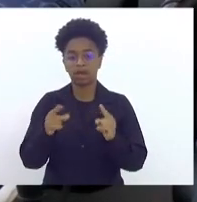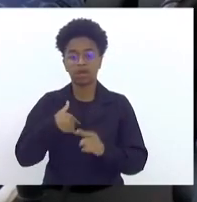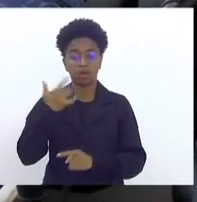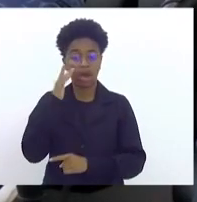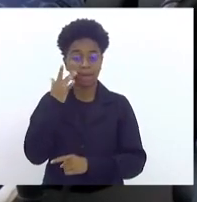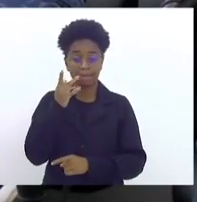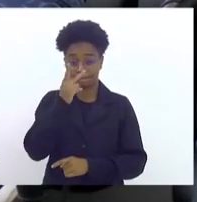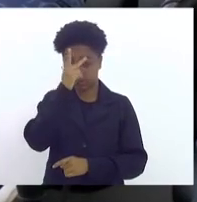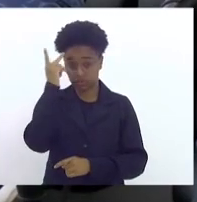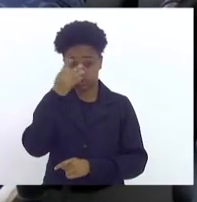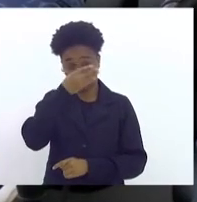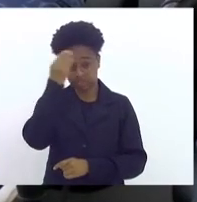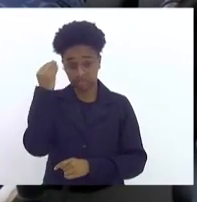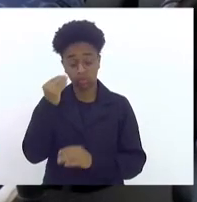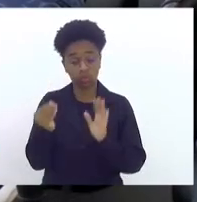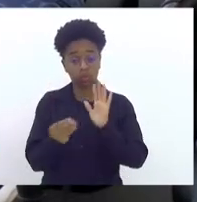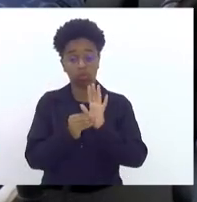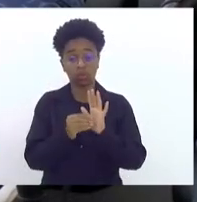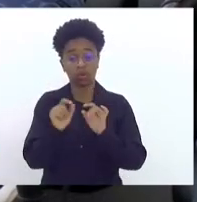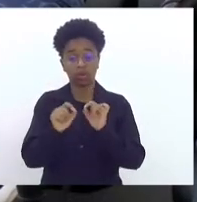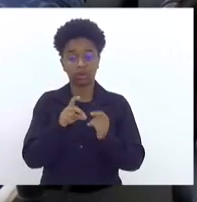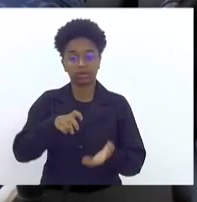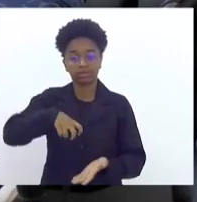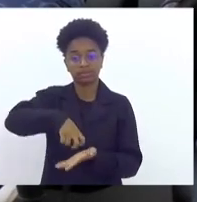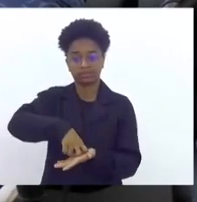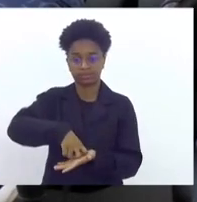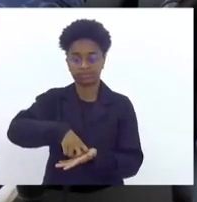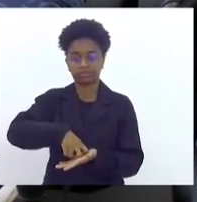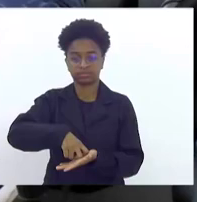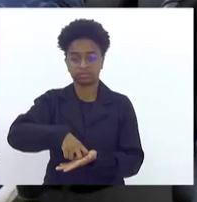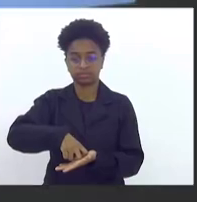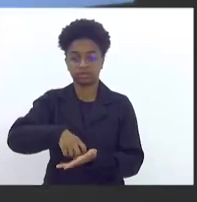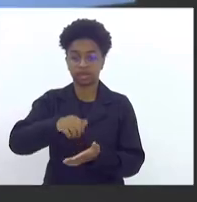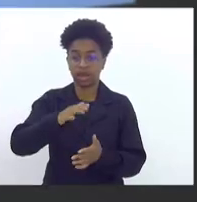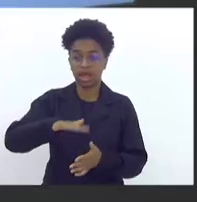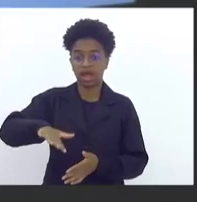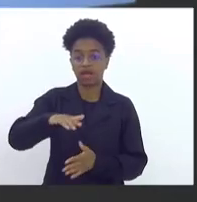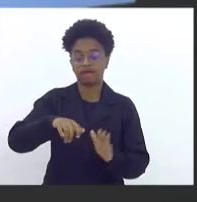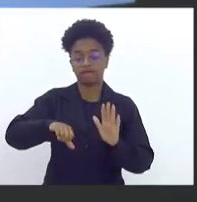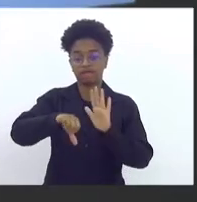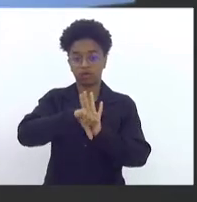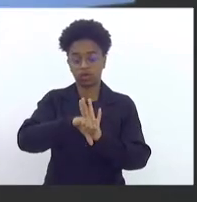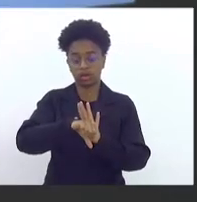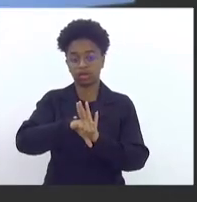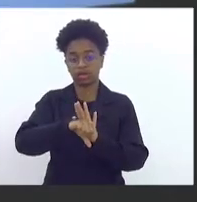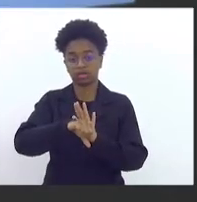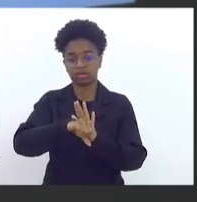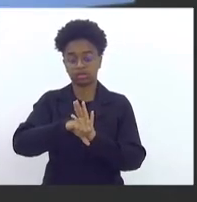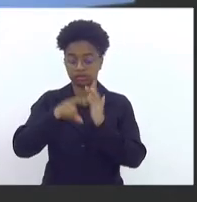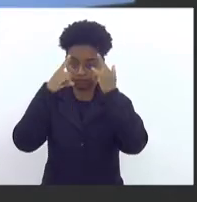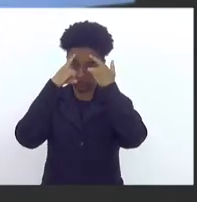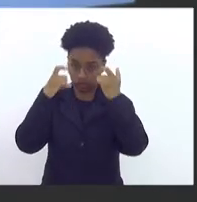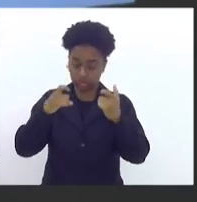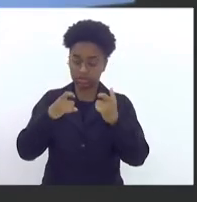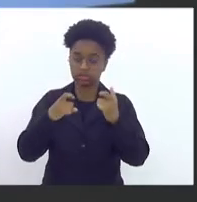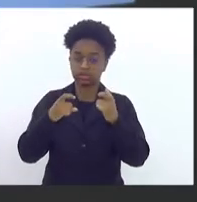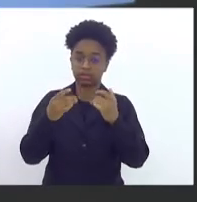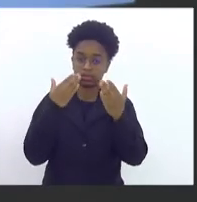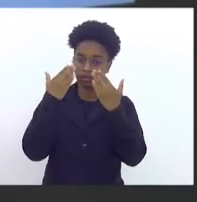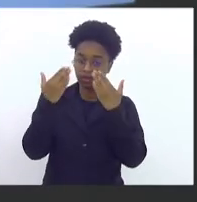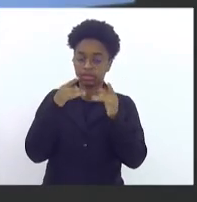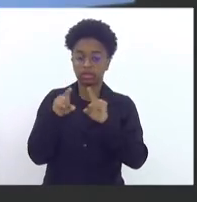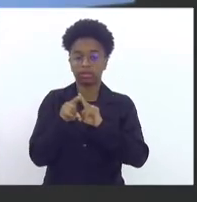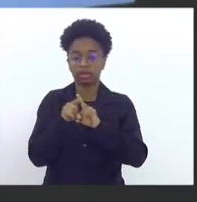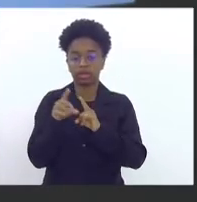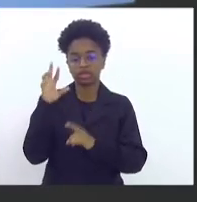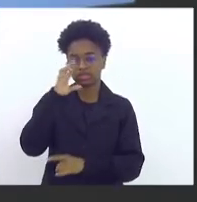ele esqueceu de colocar essa caldeamento de pena tanto para a violência psicológica do 147b quanto para o estoque no